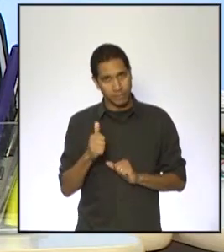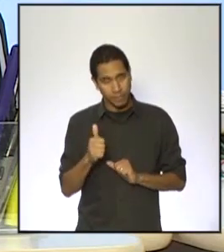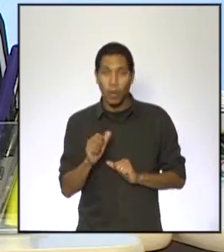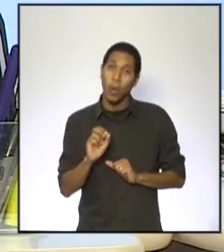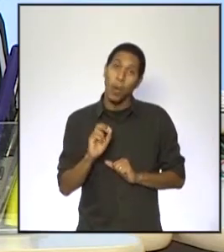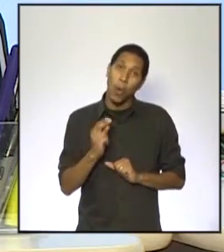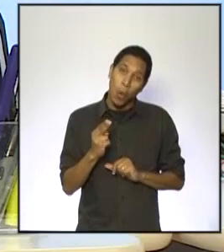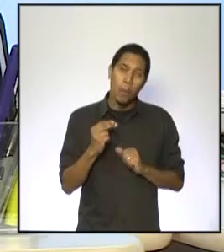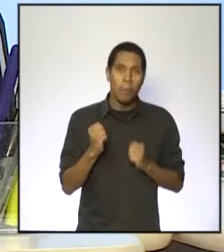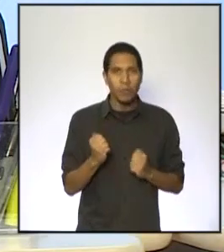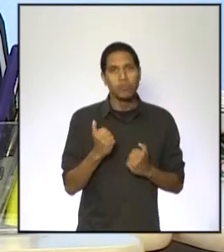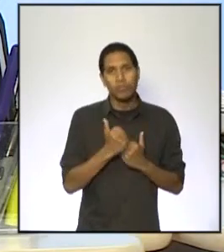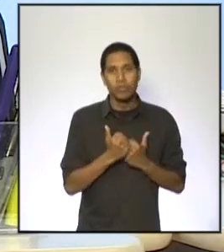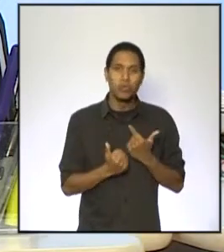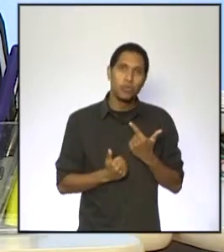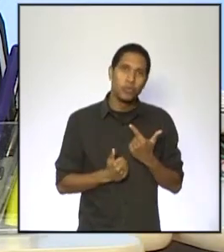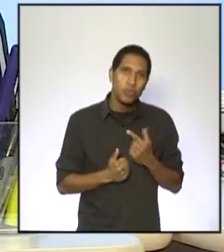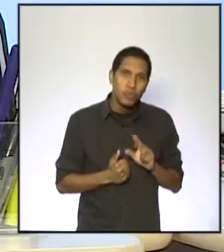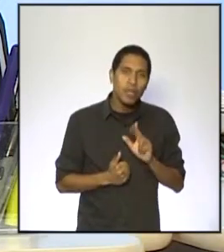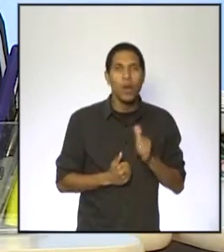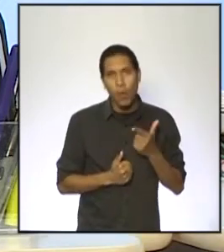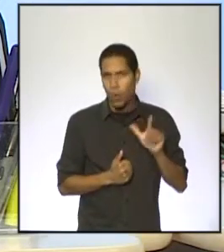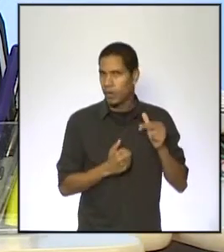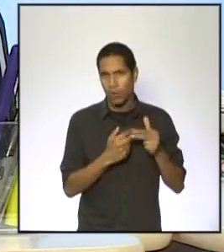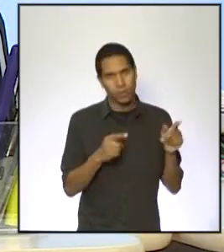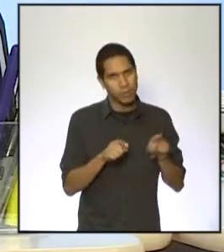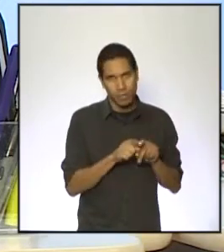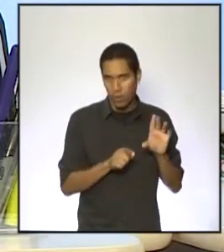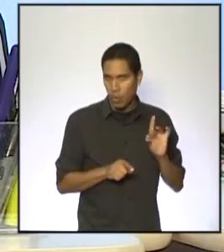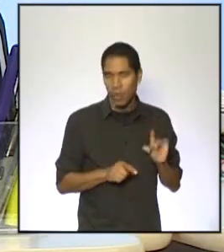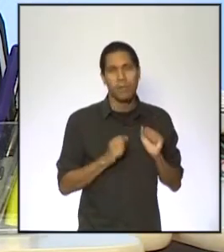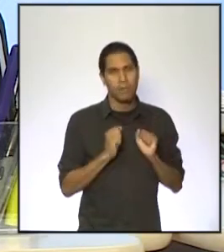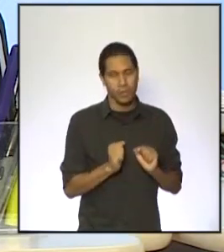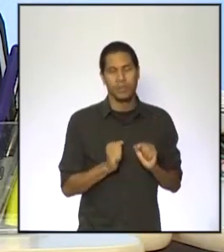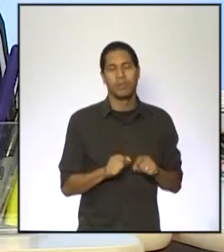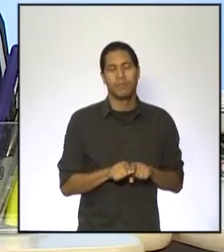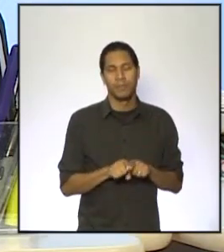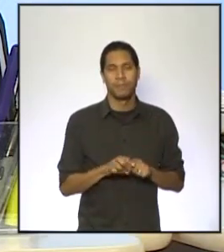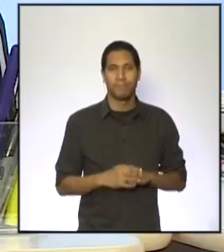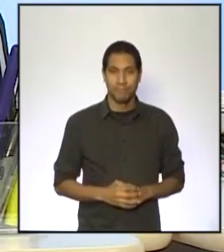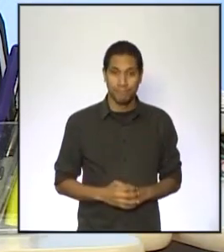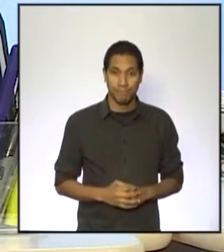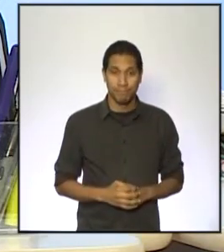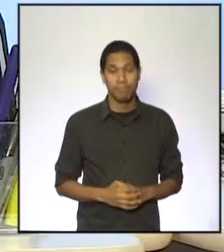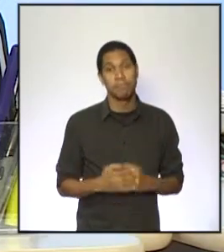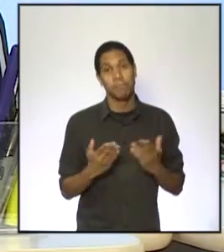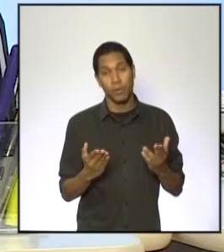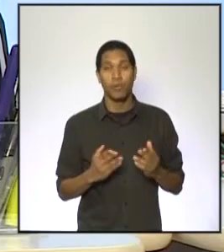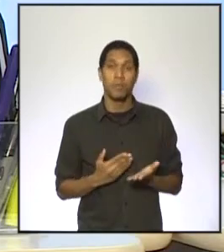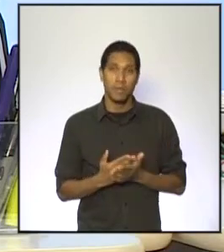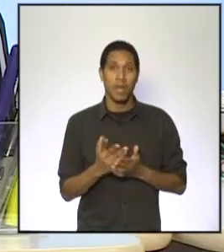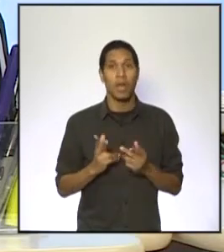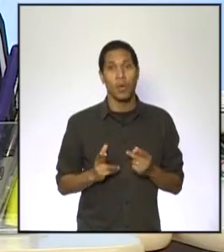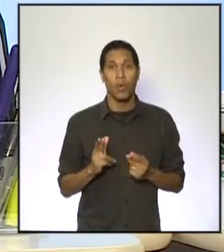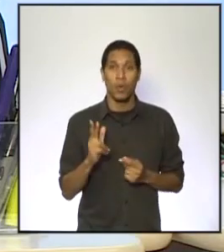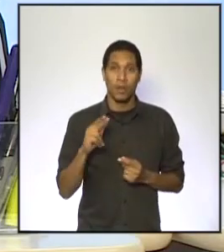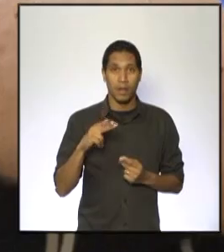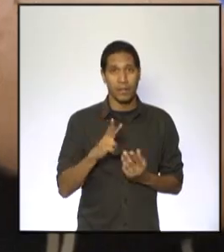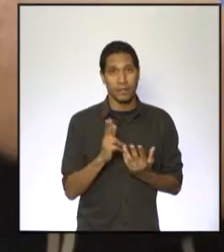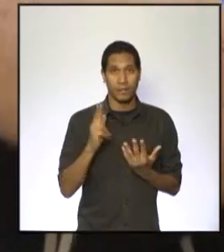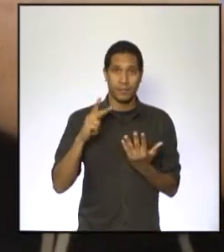Faça a substituição, que vocês verão que vai dar certo da mesma maneira. Então, vou começar a cortar.